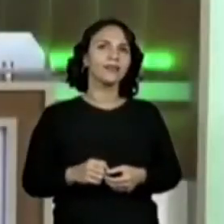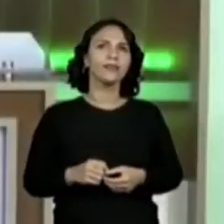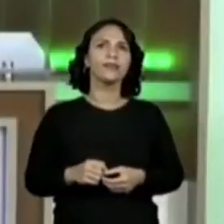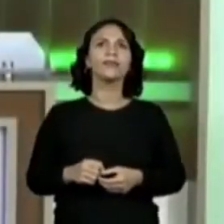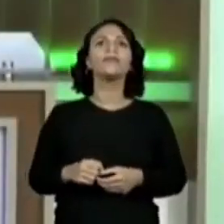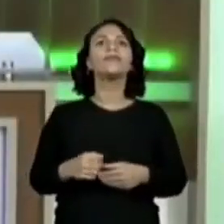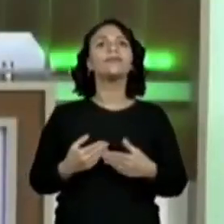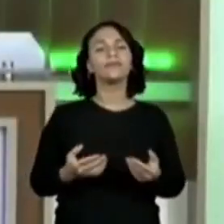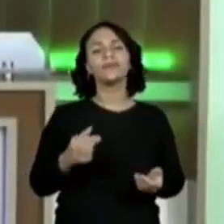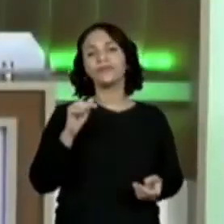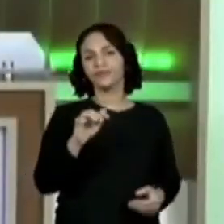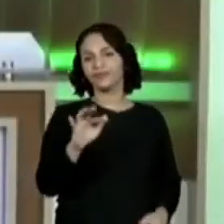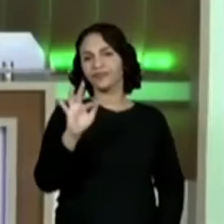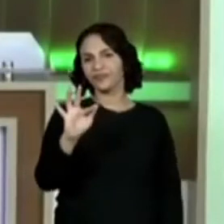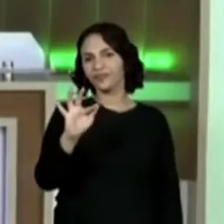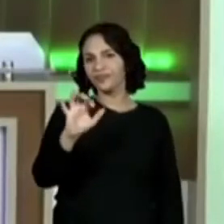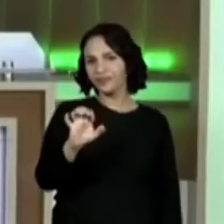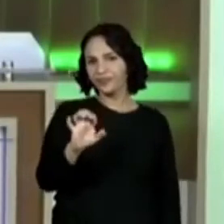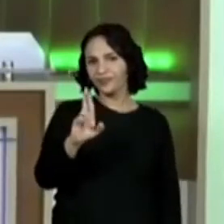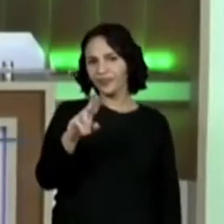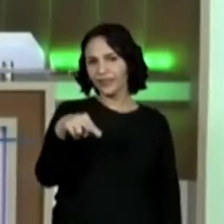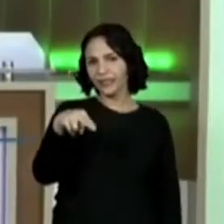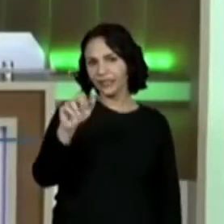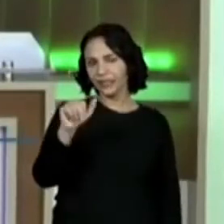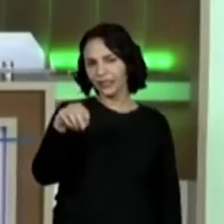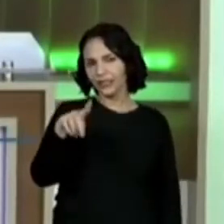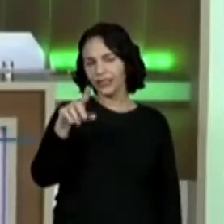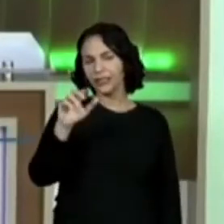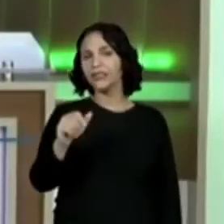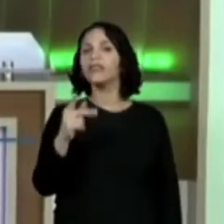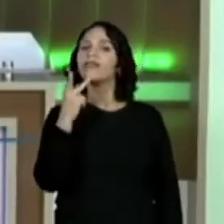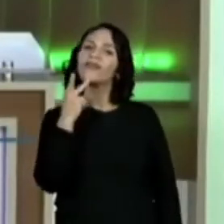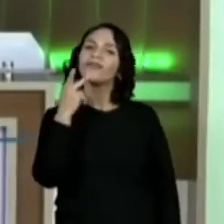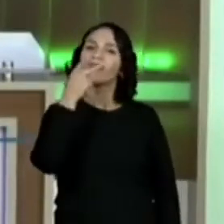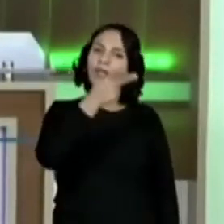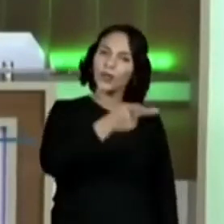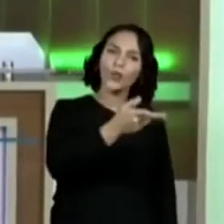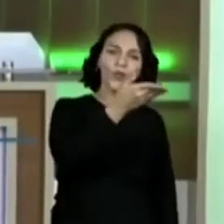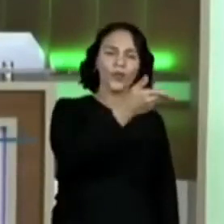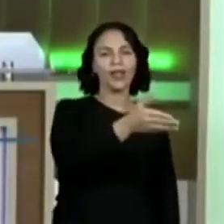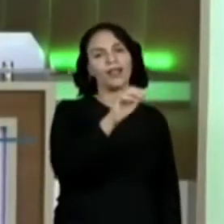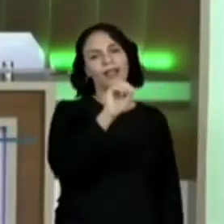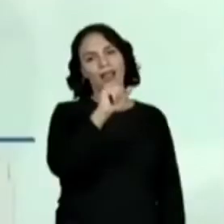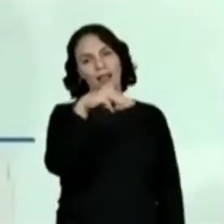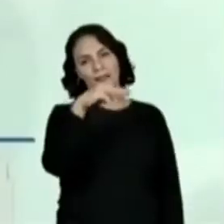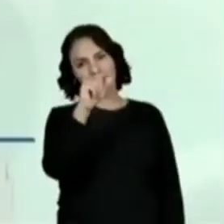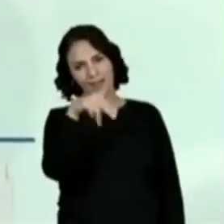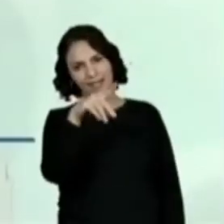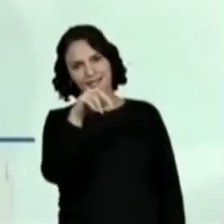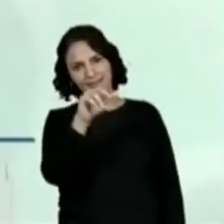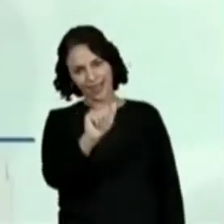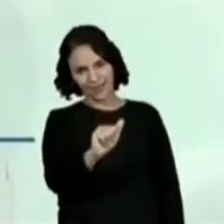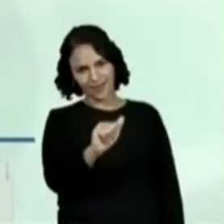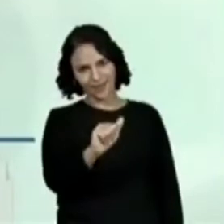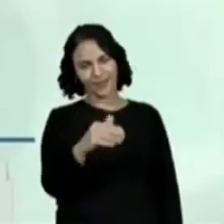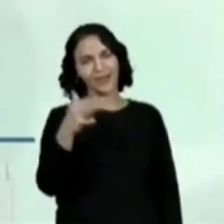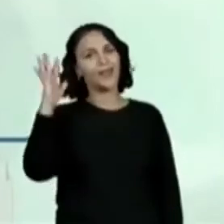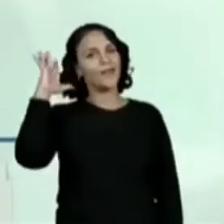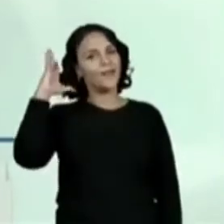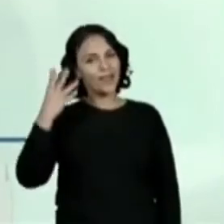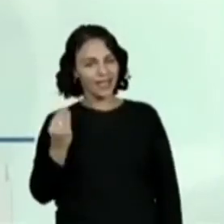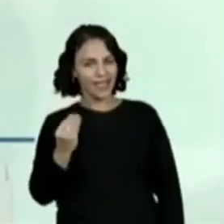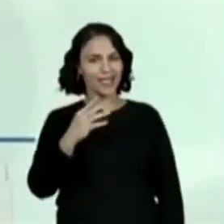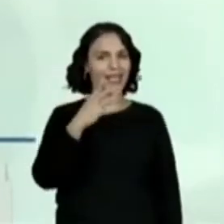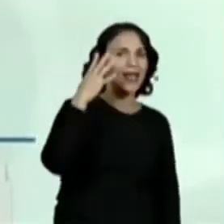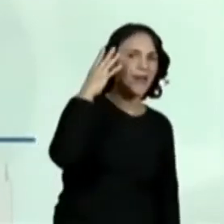A Fernanda estava dizendo isso para a Amanda. Pois é, estava fazendo um pedido